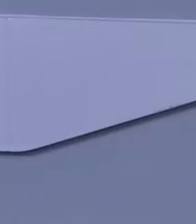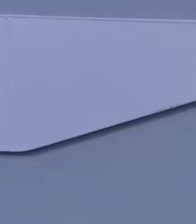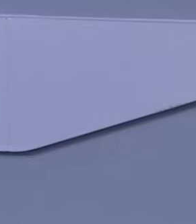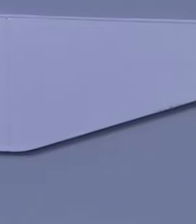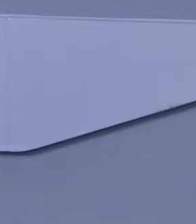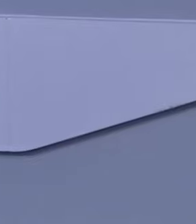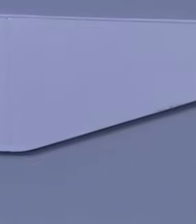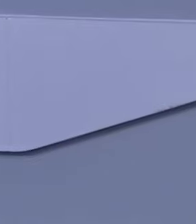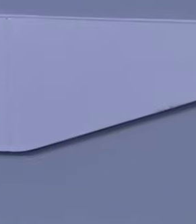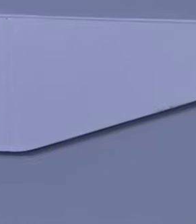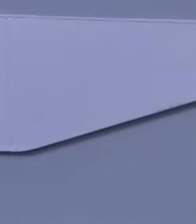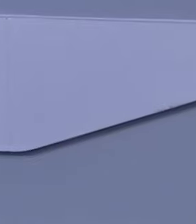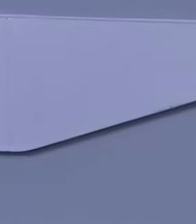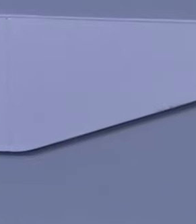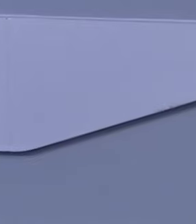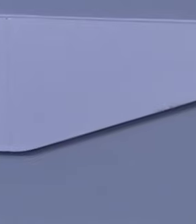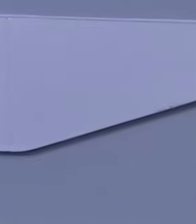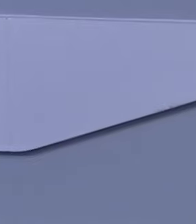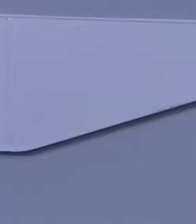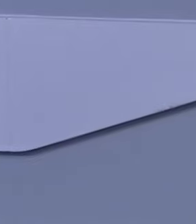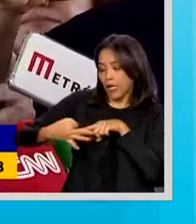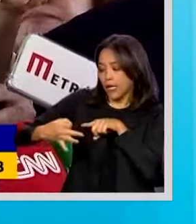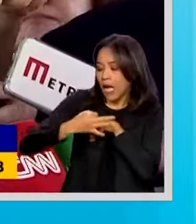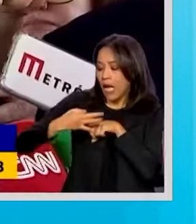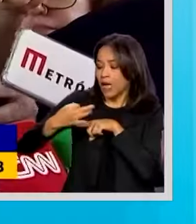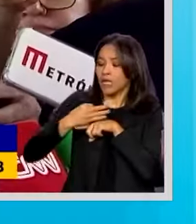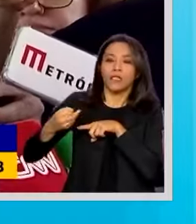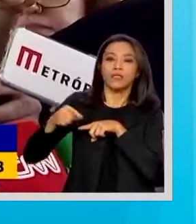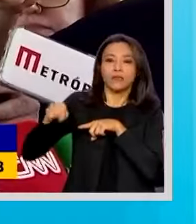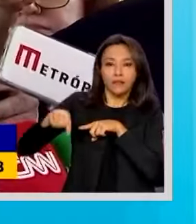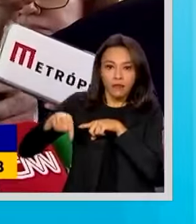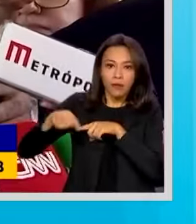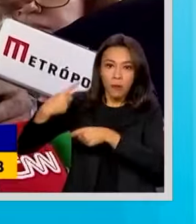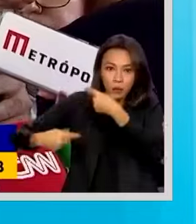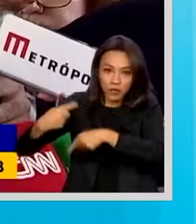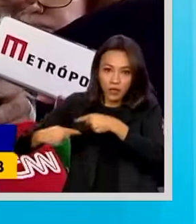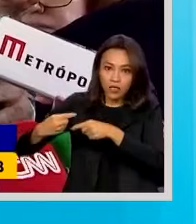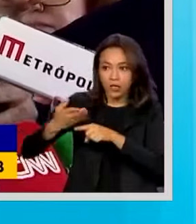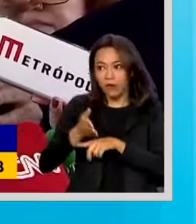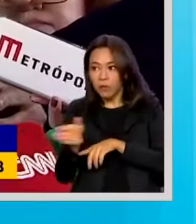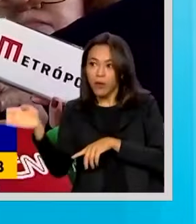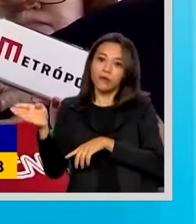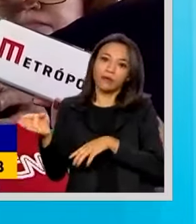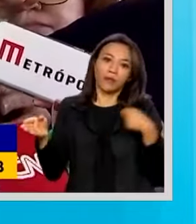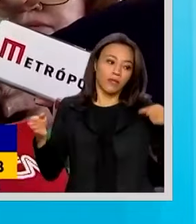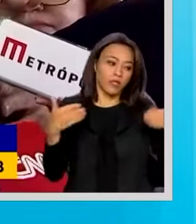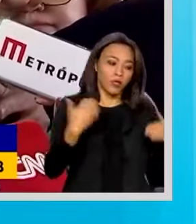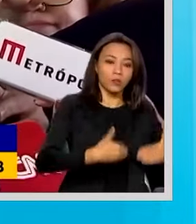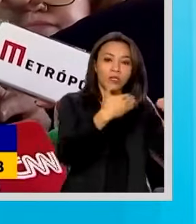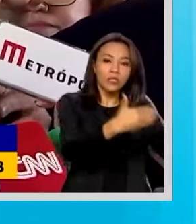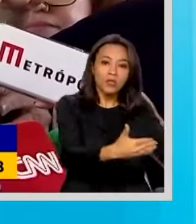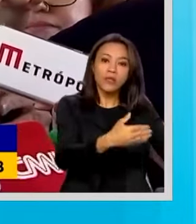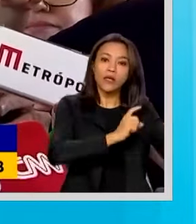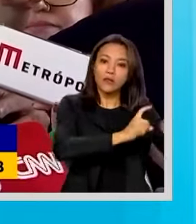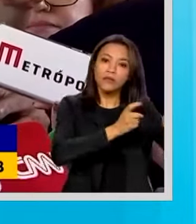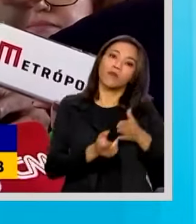não pode esquecer que o Galípolo, nas últimas reuniões, ele votou junto com o Campos Neto aí pela manutenção das taxas.